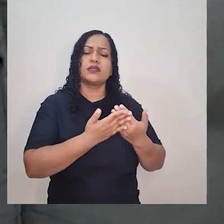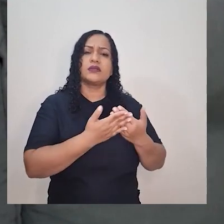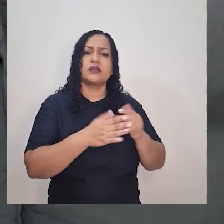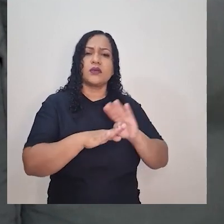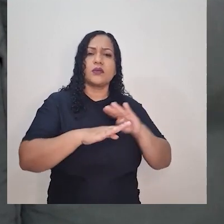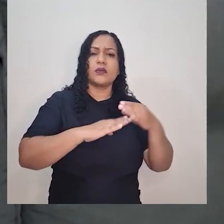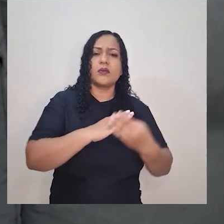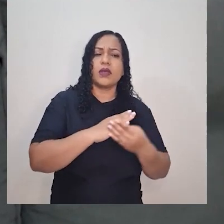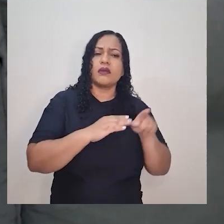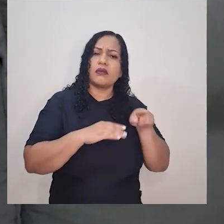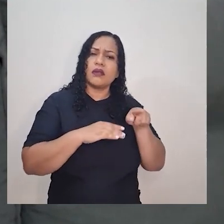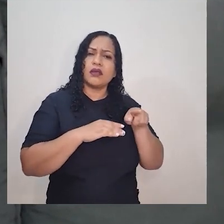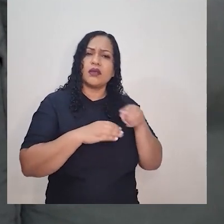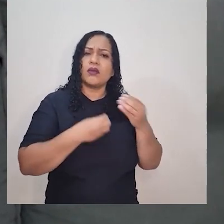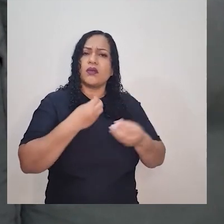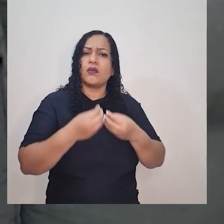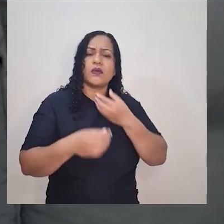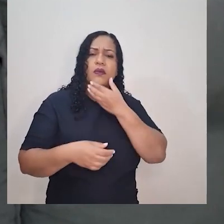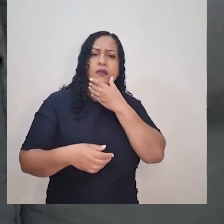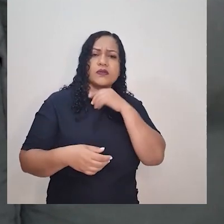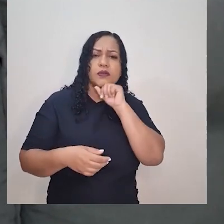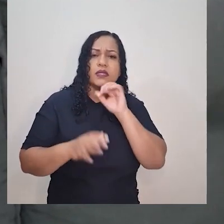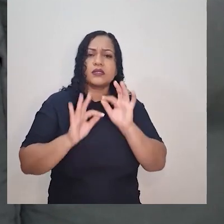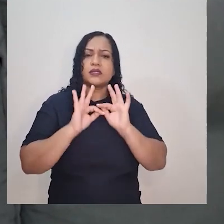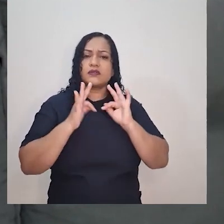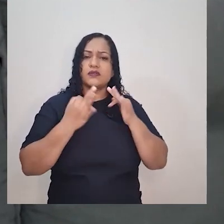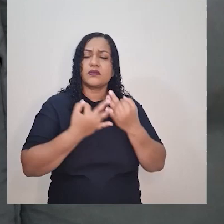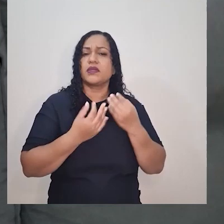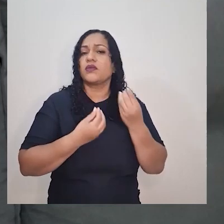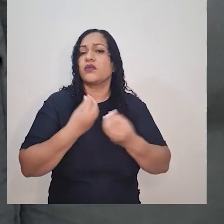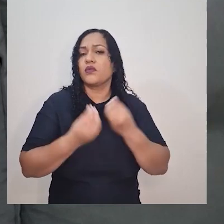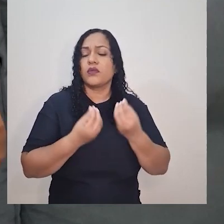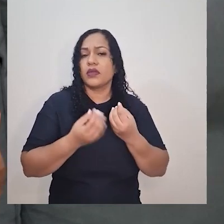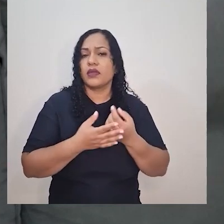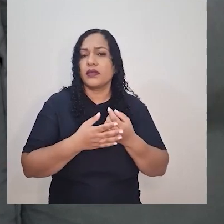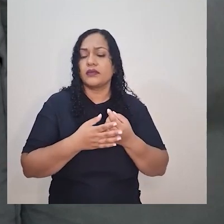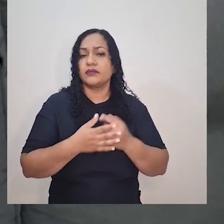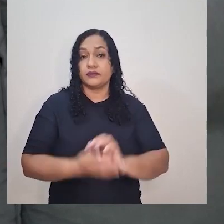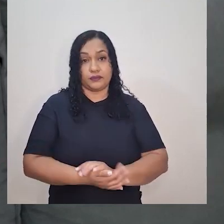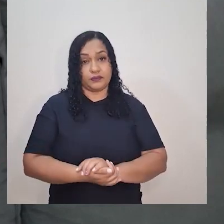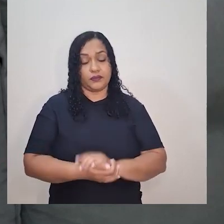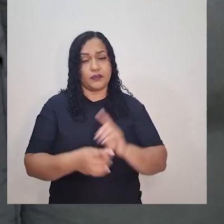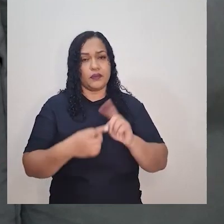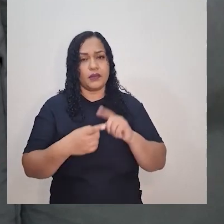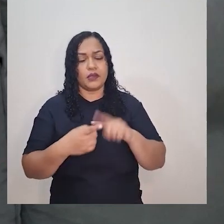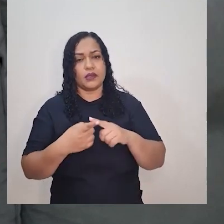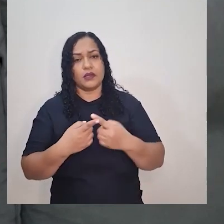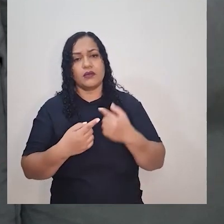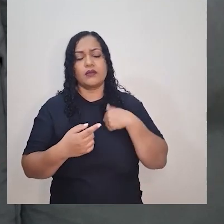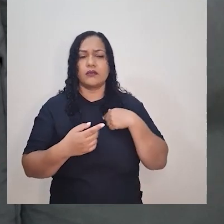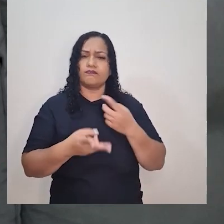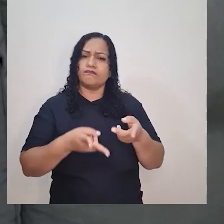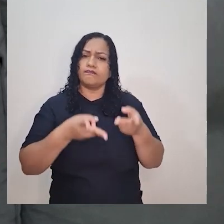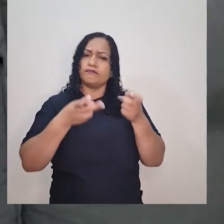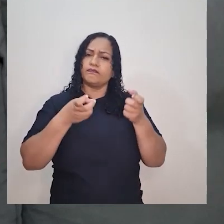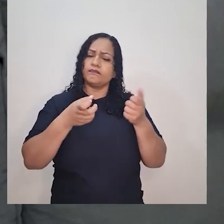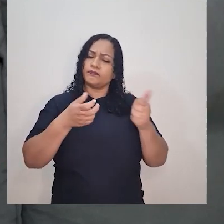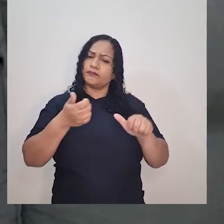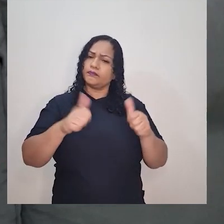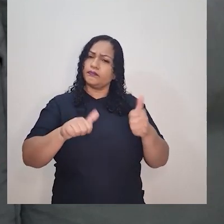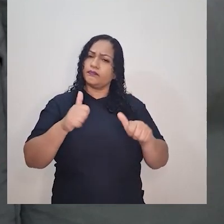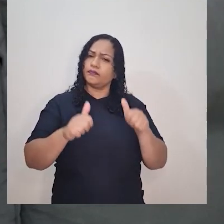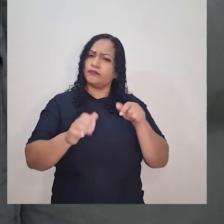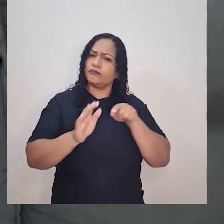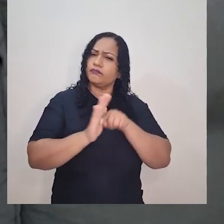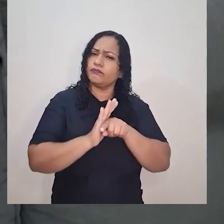Qual é a realidade dos meus pais? Qual é a realidade dos meus alunos? Porque a partir daí, quando eu analiso, quando eu